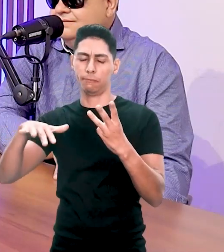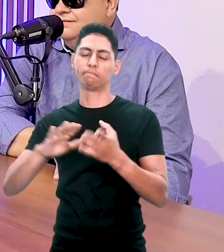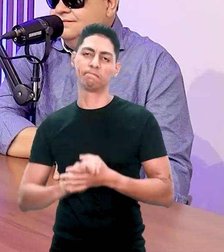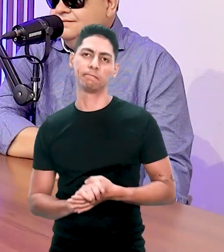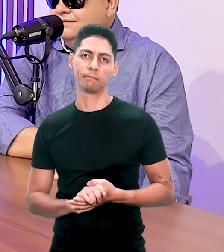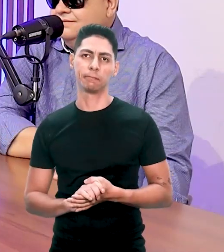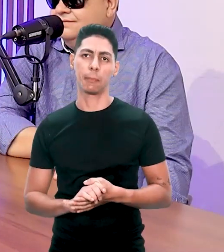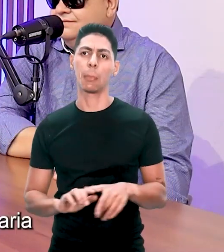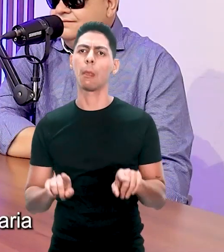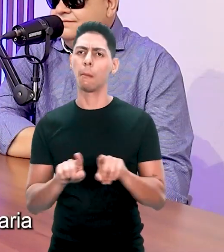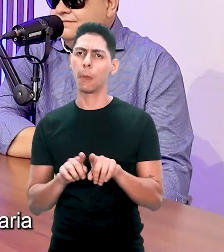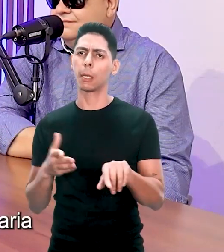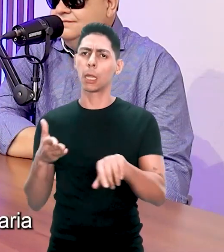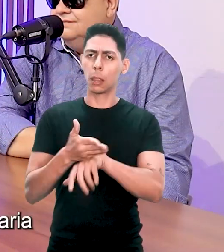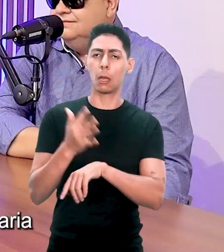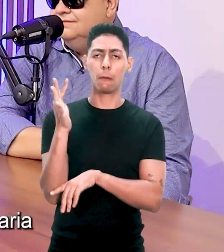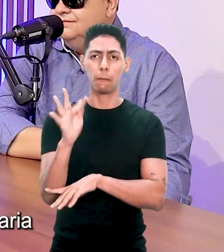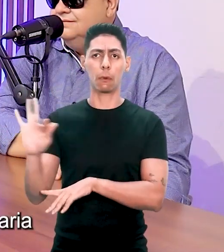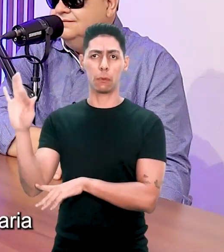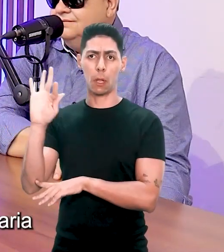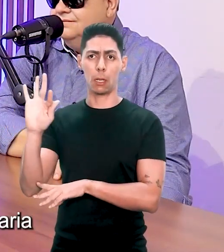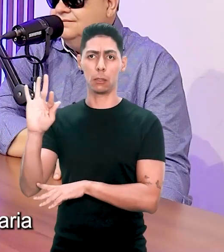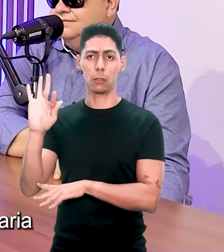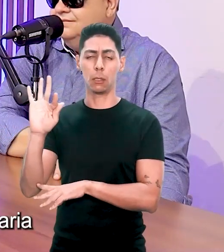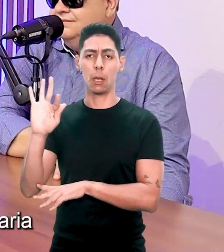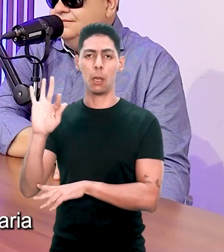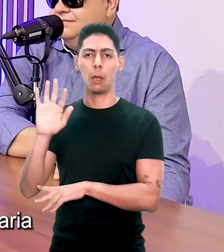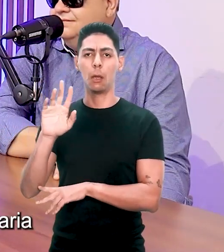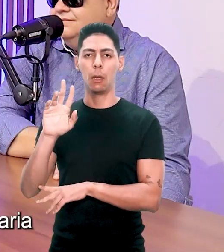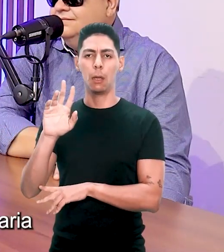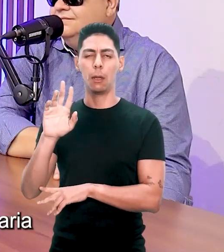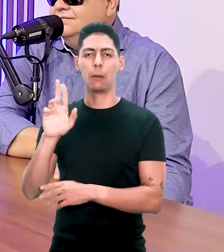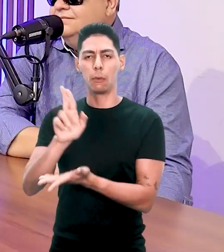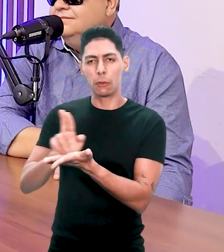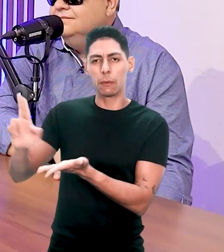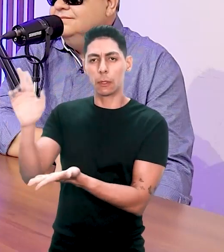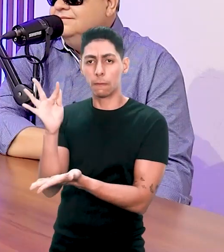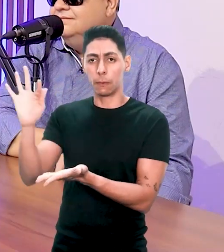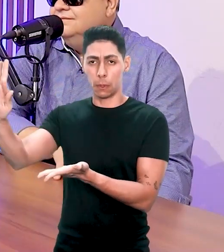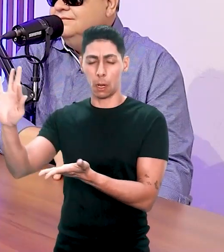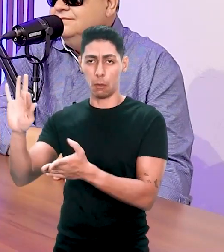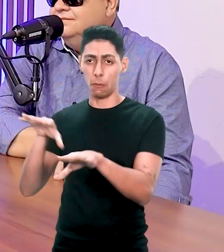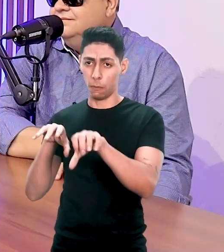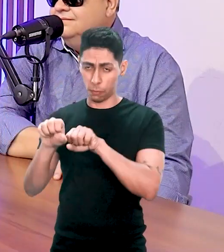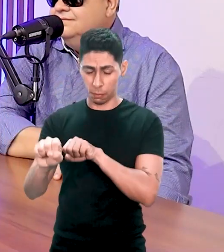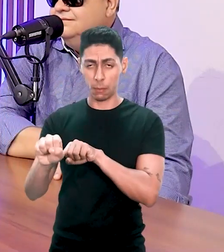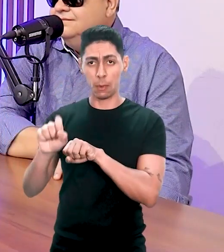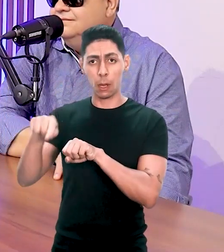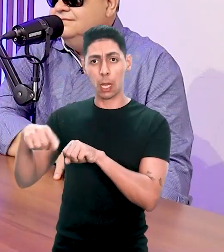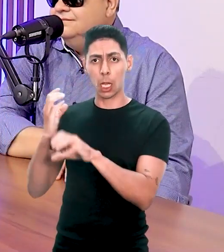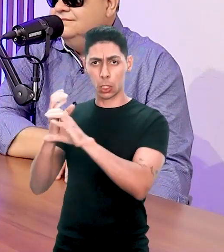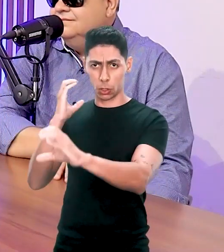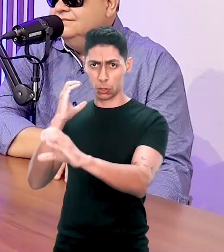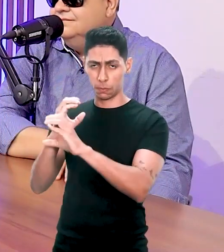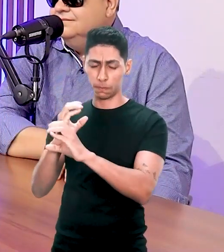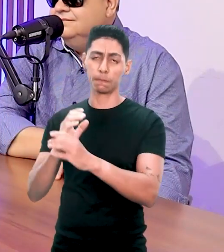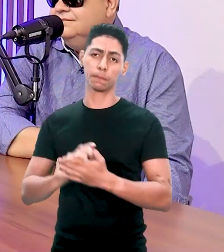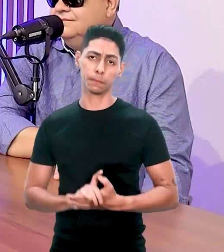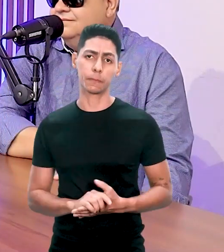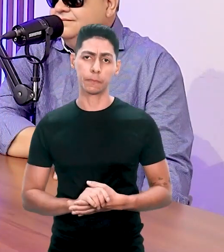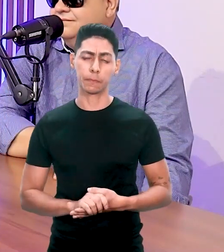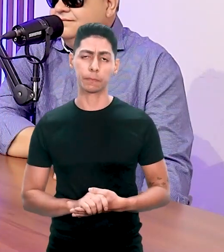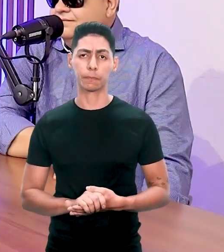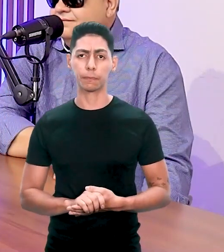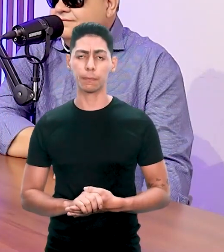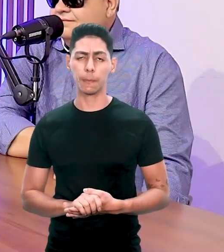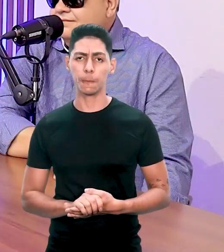Também fiz a faculdade na Universidade Federal, formei em engenharia, e próximo à